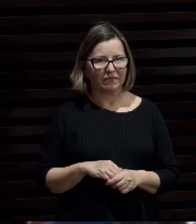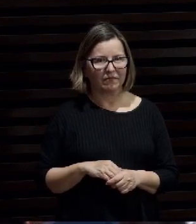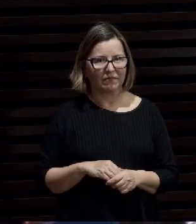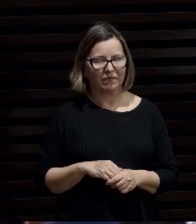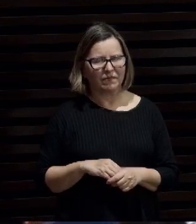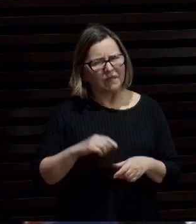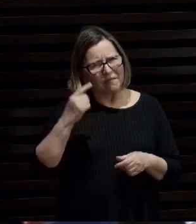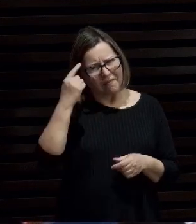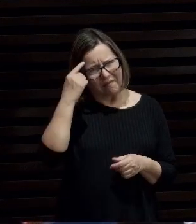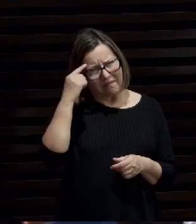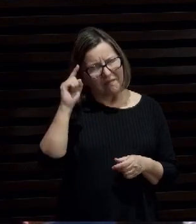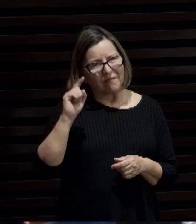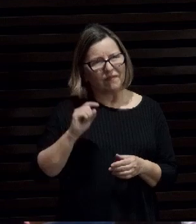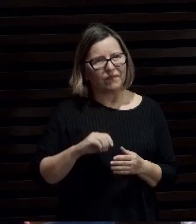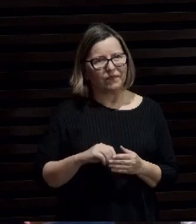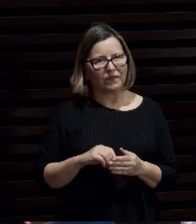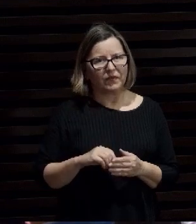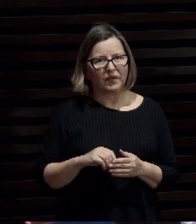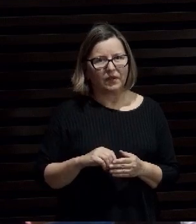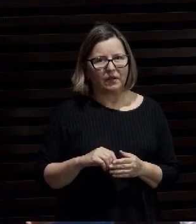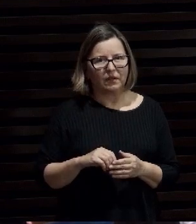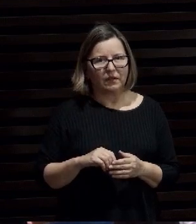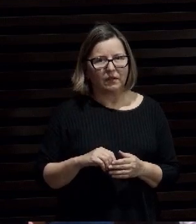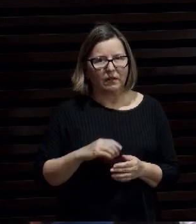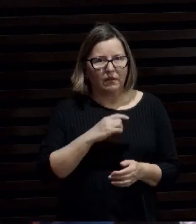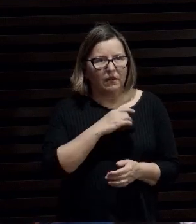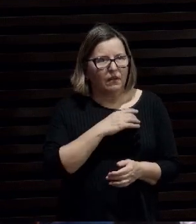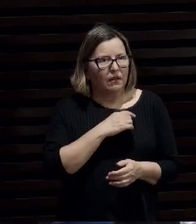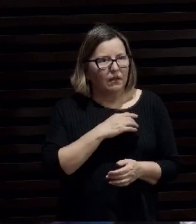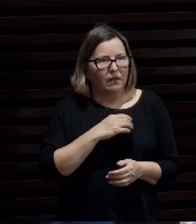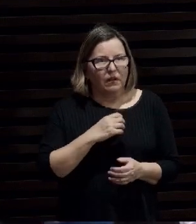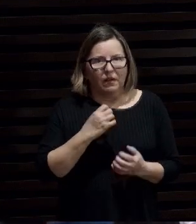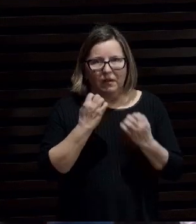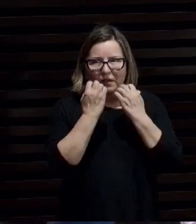imagine o terror dessa cena.